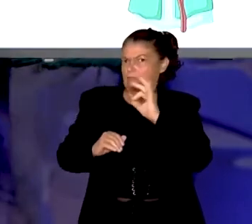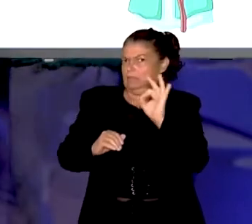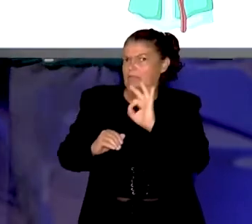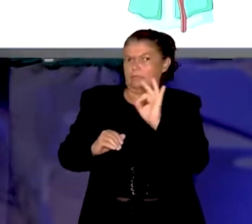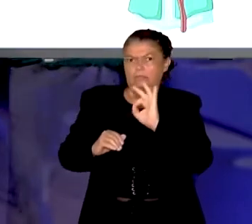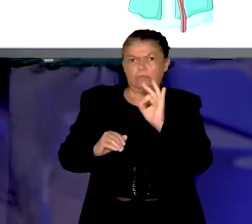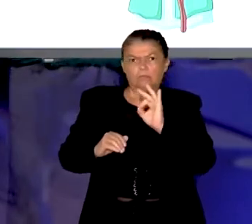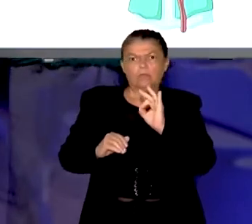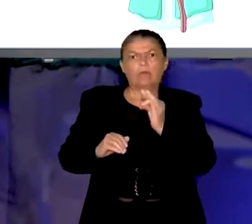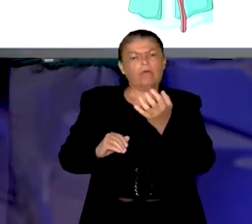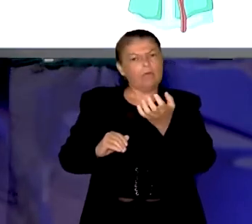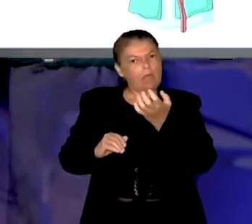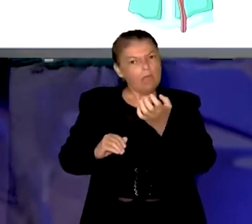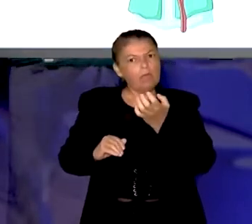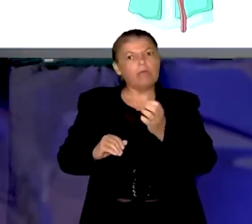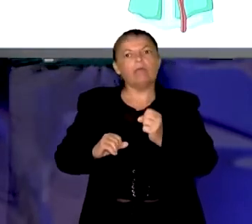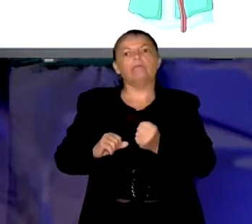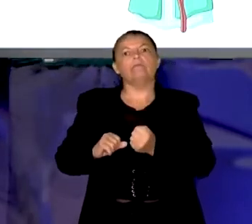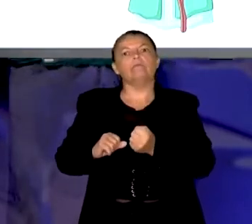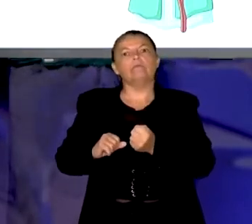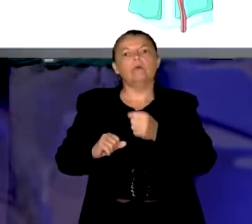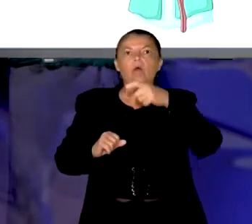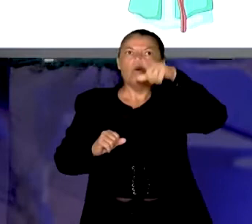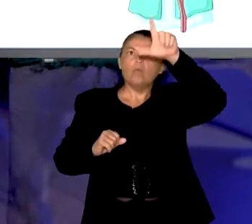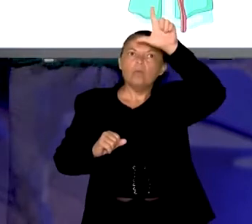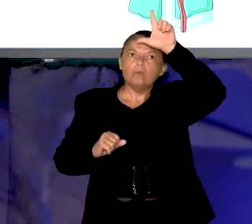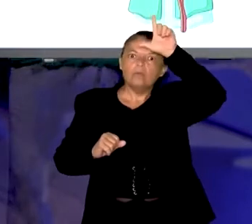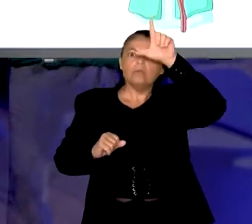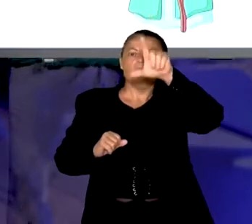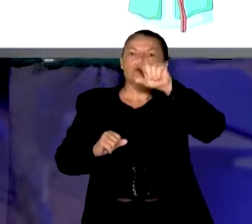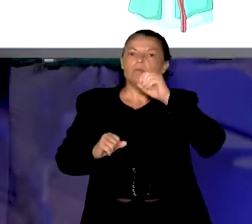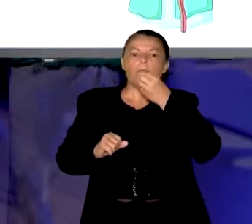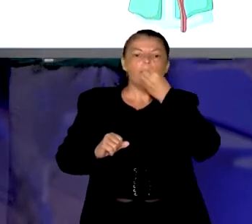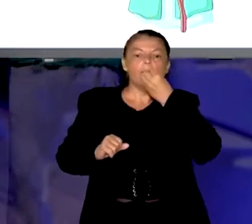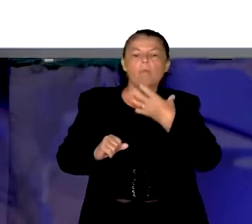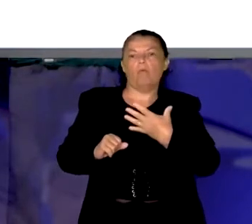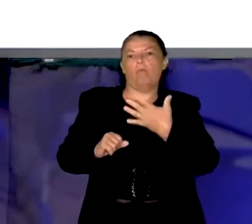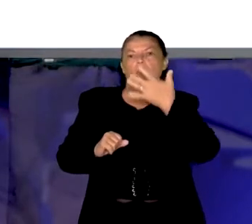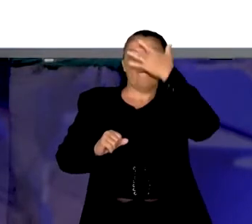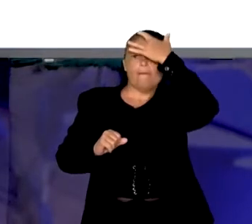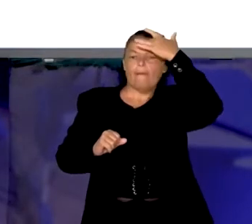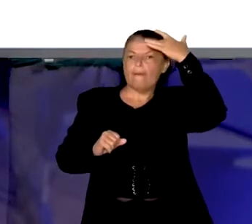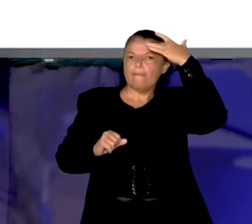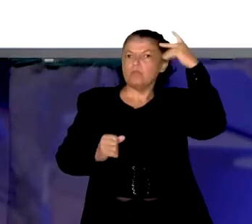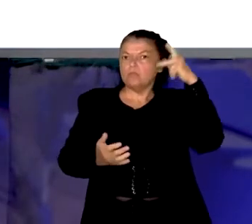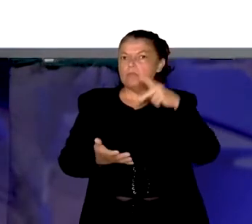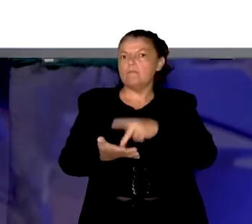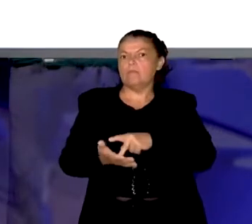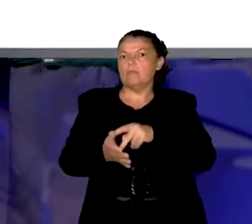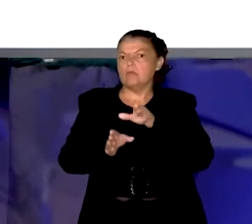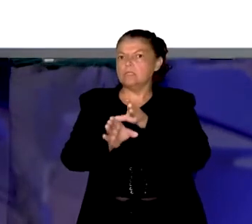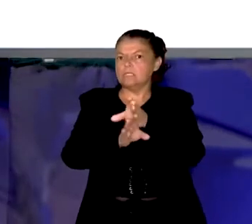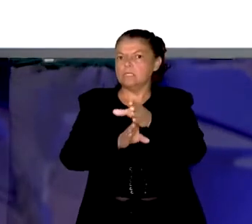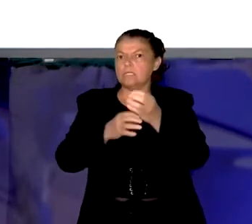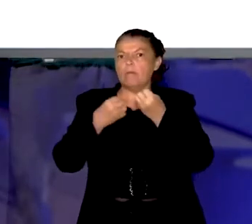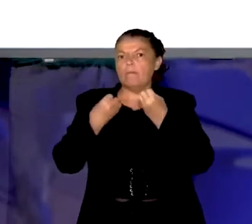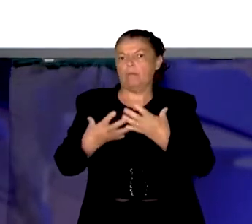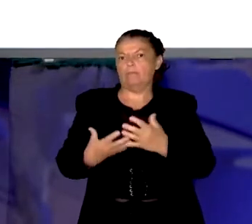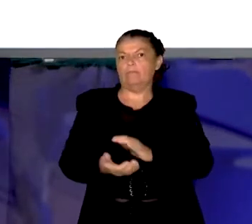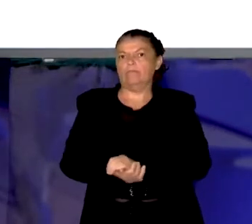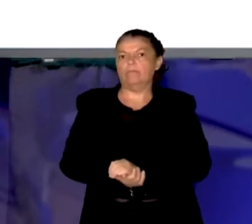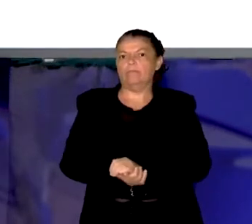líder que nos ensine coisas boas, que nos façam melhores. Não é verdade? Pois bem, acompanhe aqui